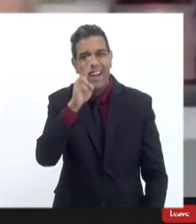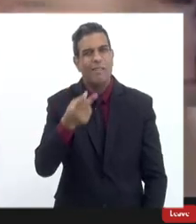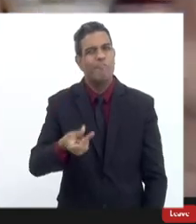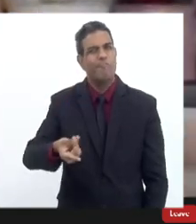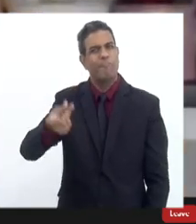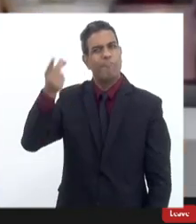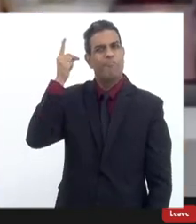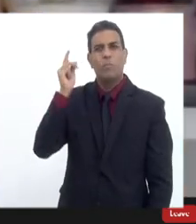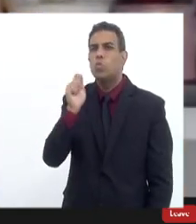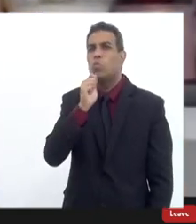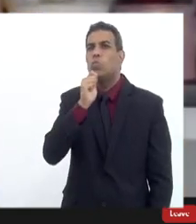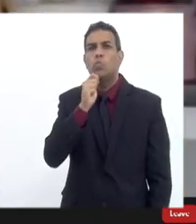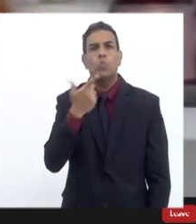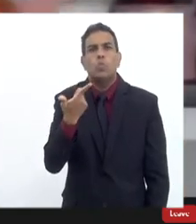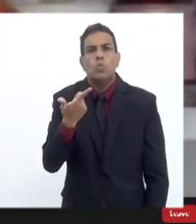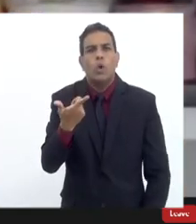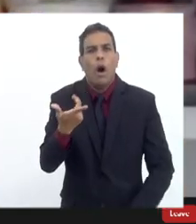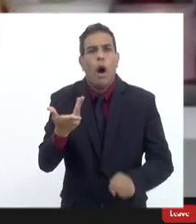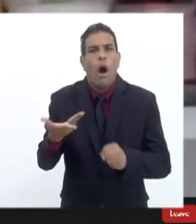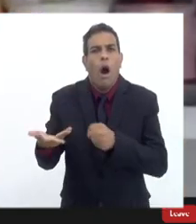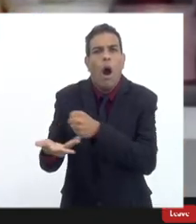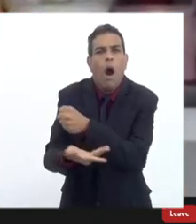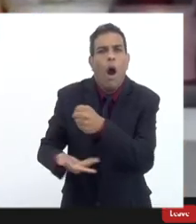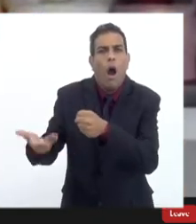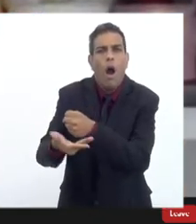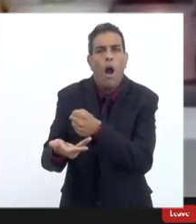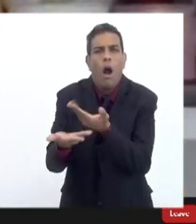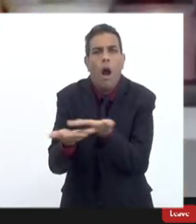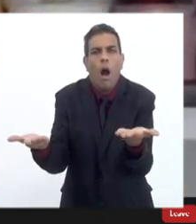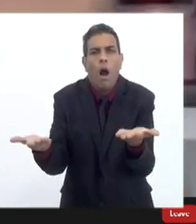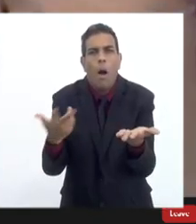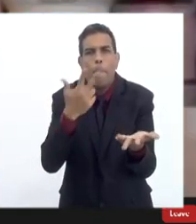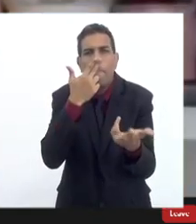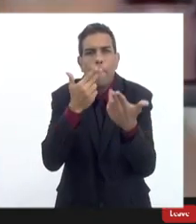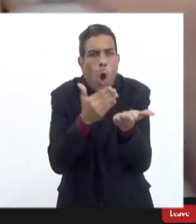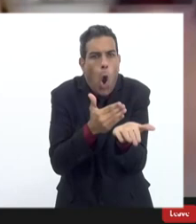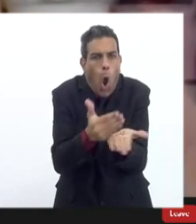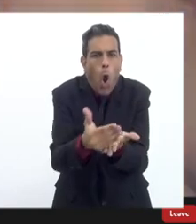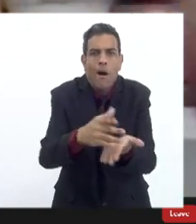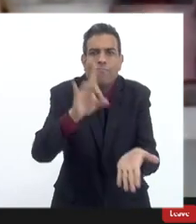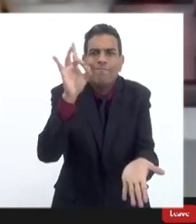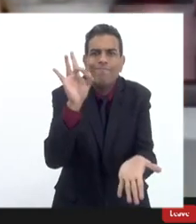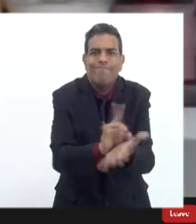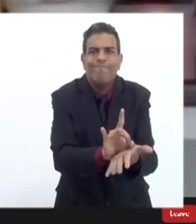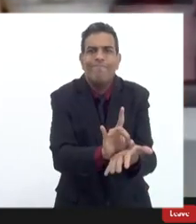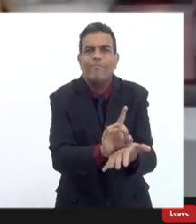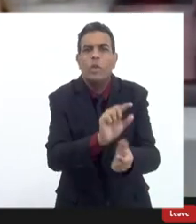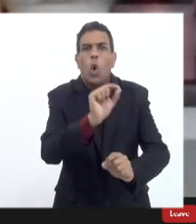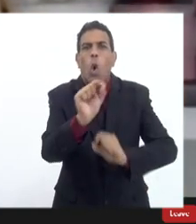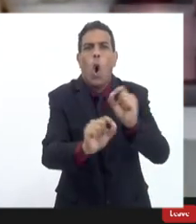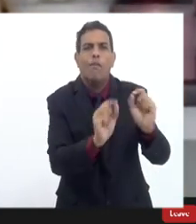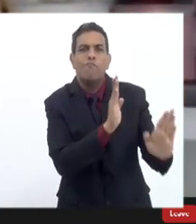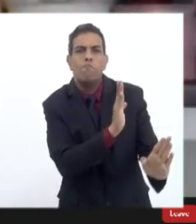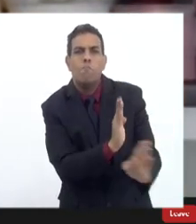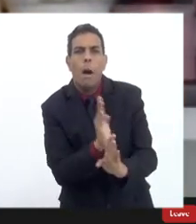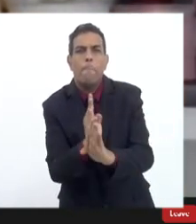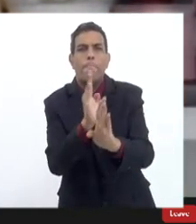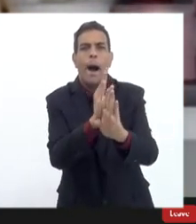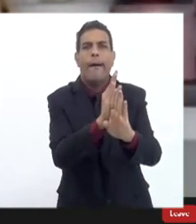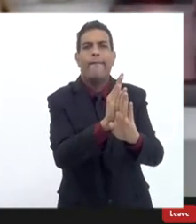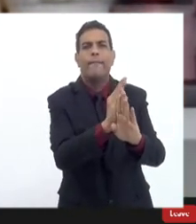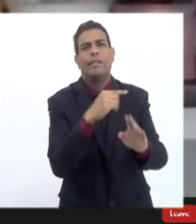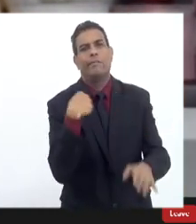assim, sem nenhuma base e agora tem minimamente de onde partir para dar andamento, né? Então,